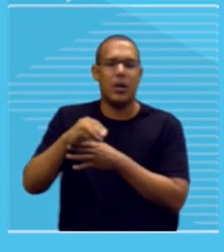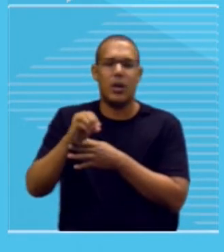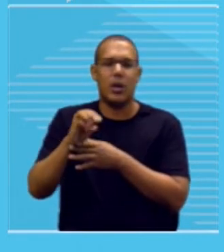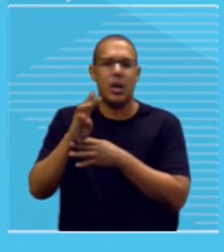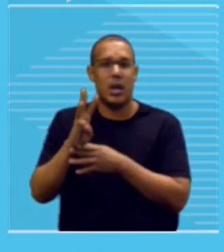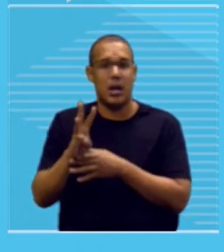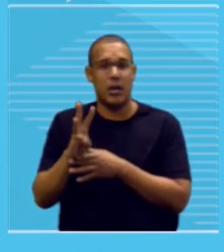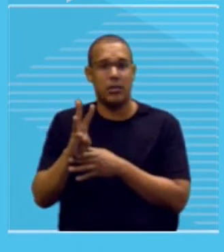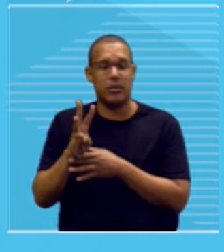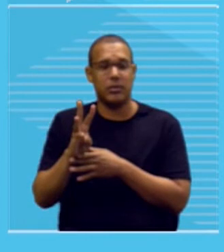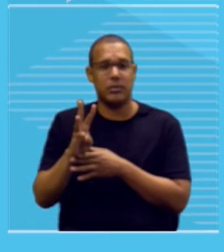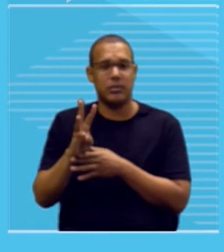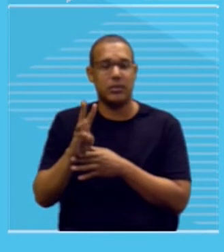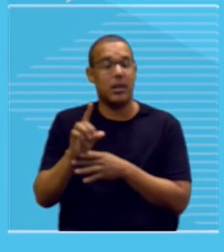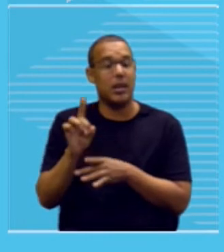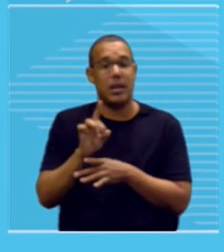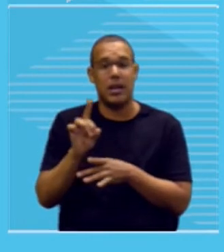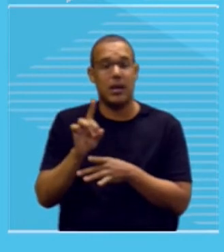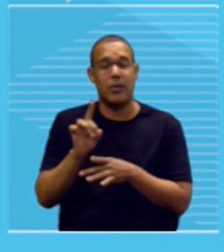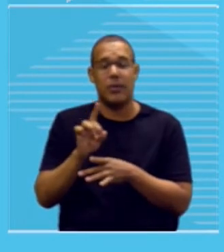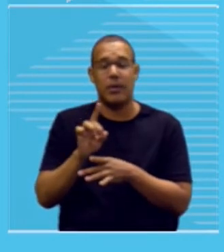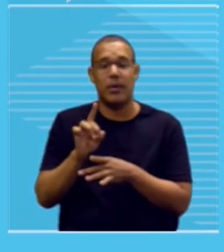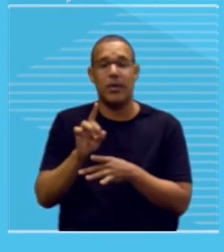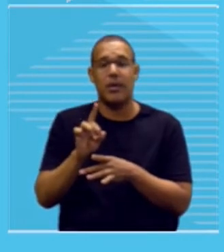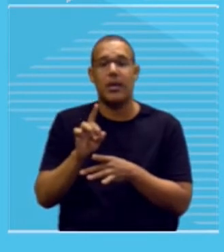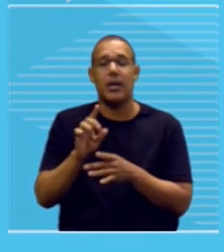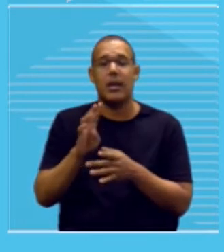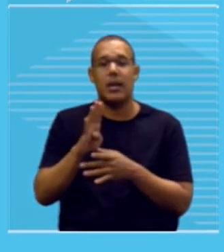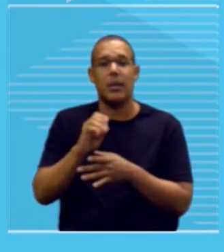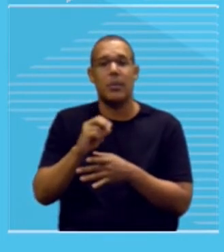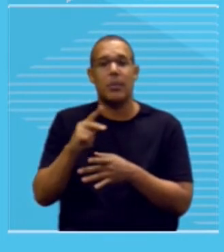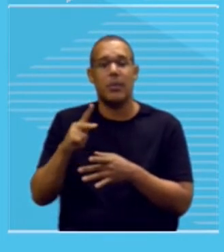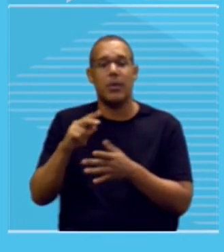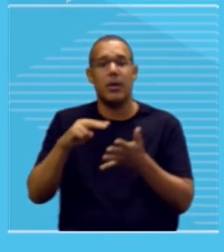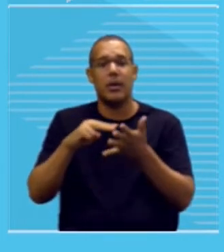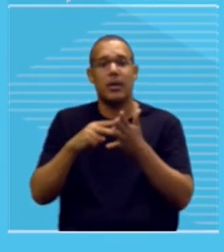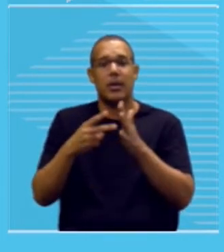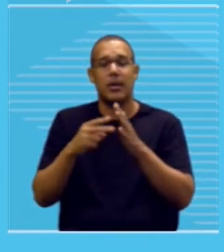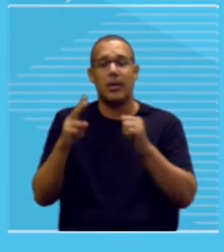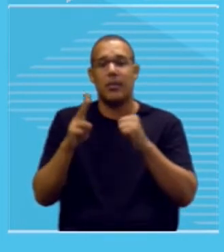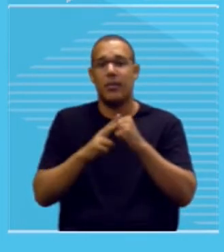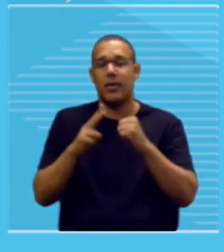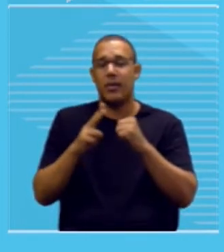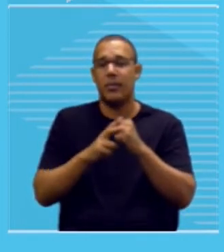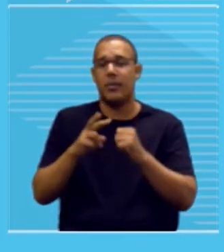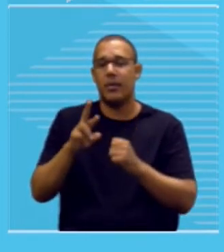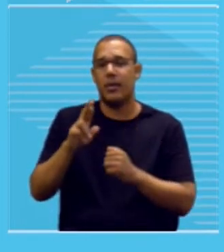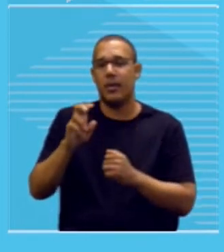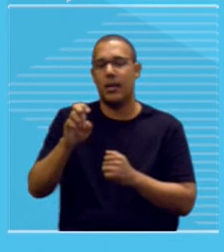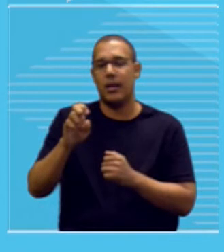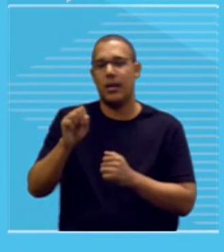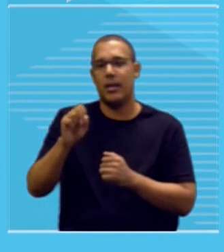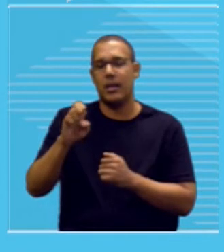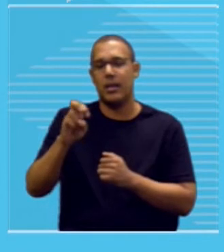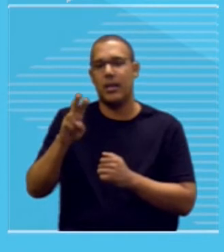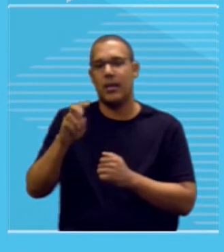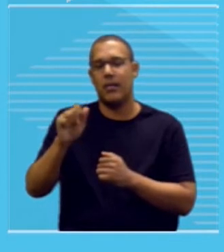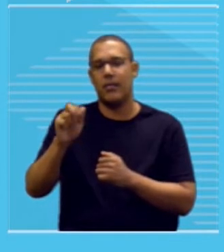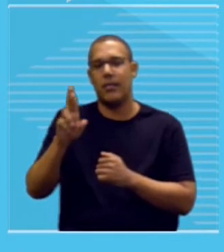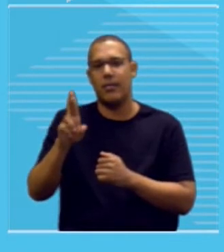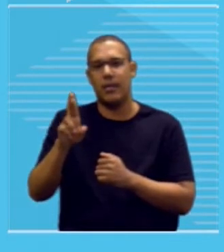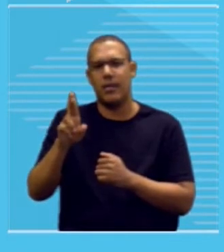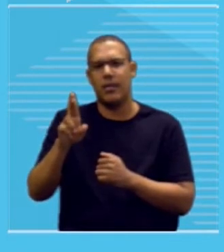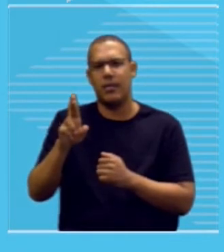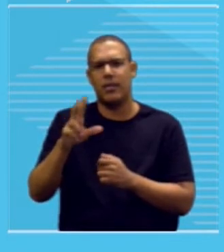livre não né gente é óbvio que não é livro esse book aqui o verbo reservar professor e tem sujeito